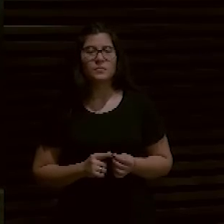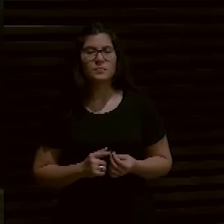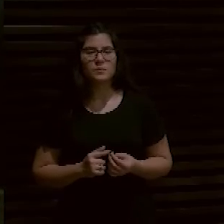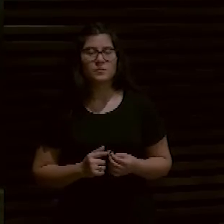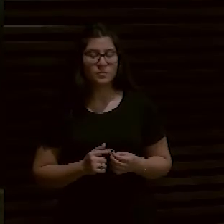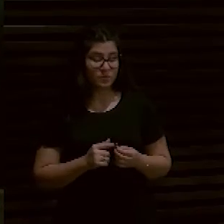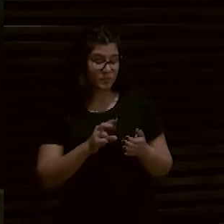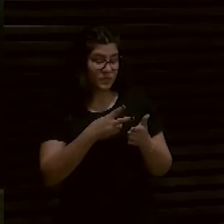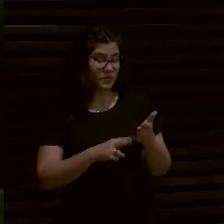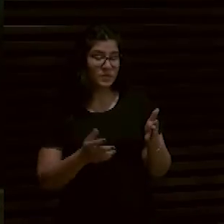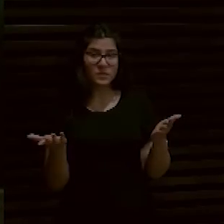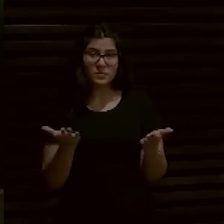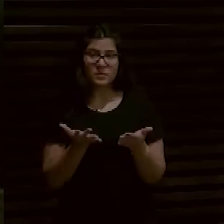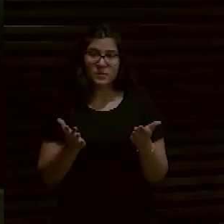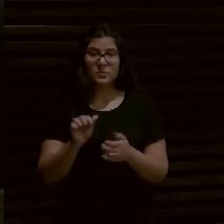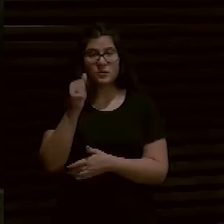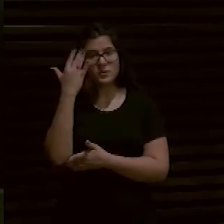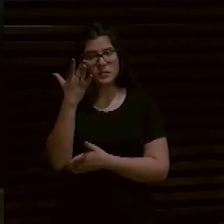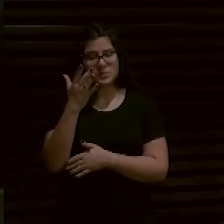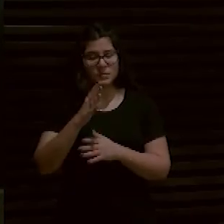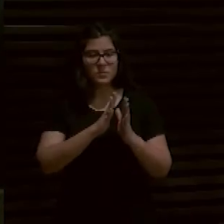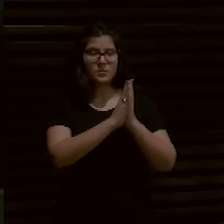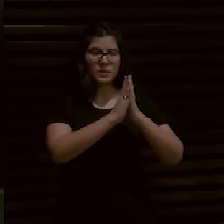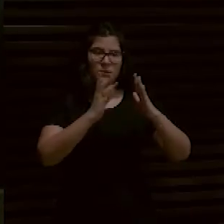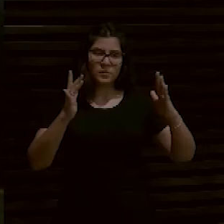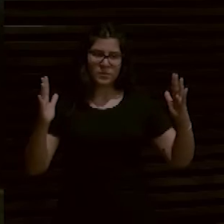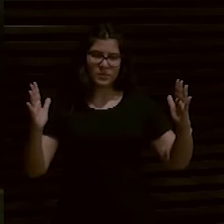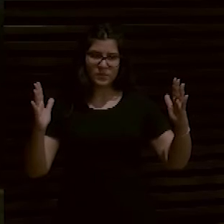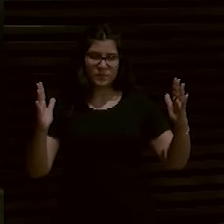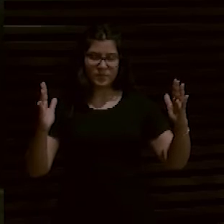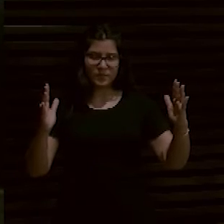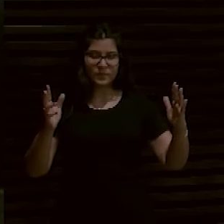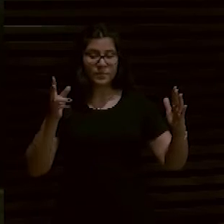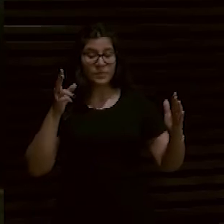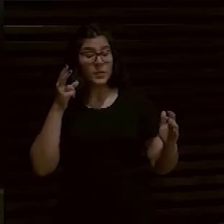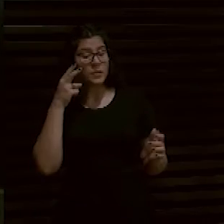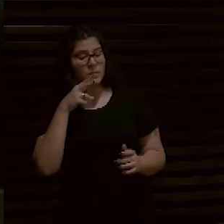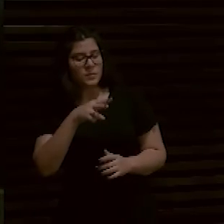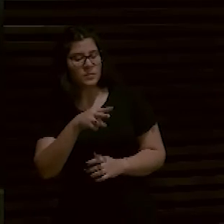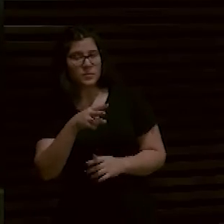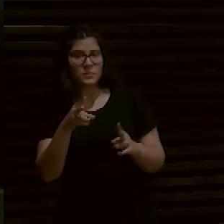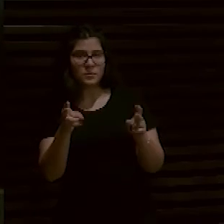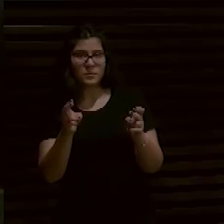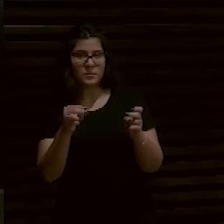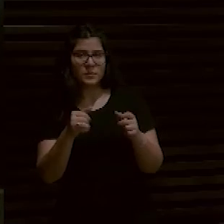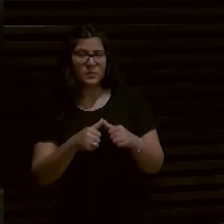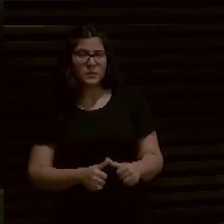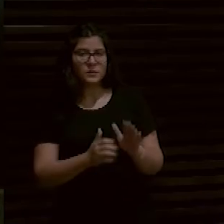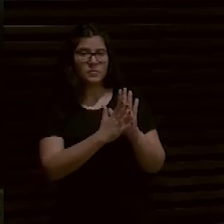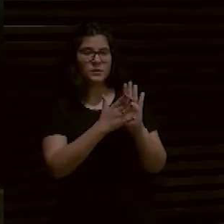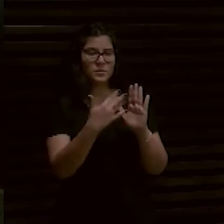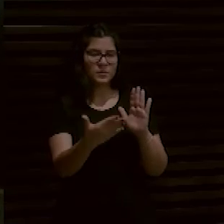isso aconteceu numa ordem cronológica. E é interessante observar aqui esse processo